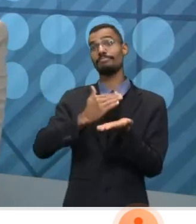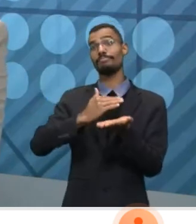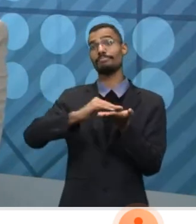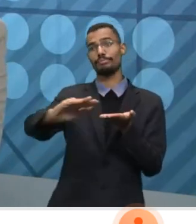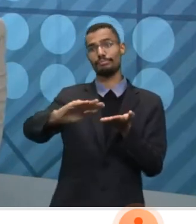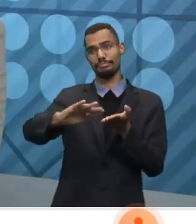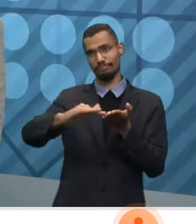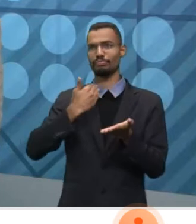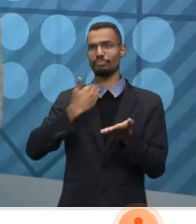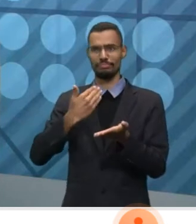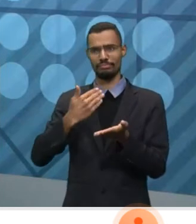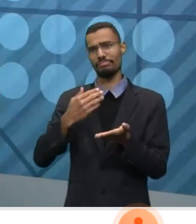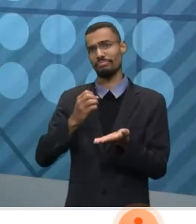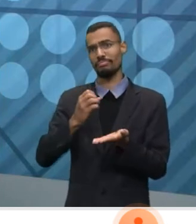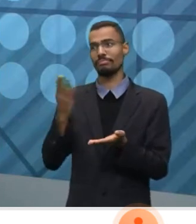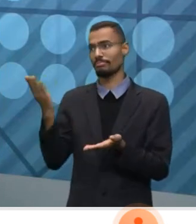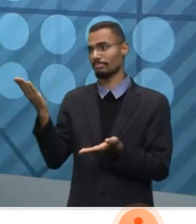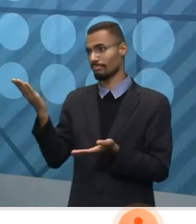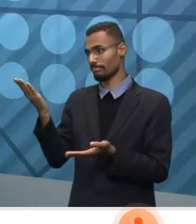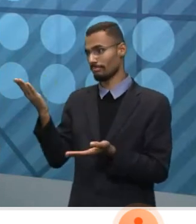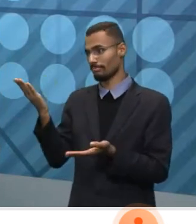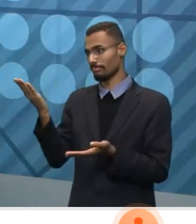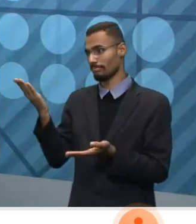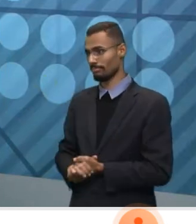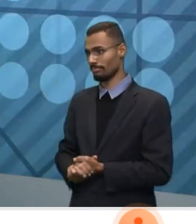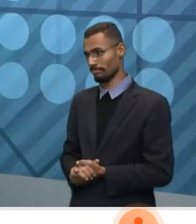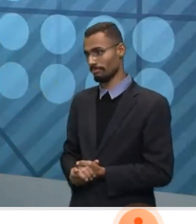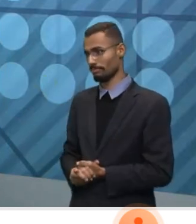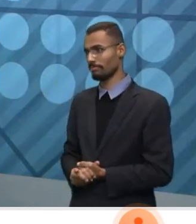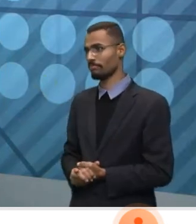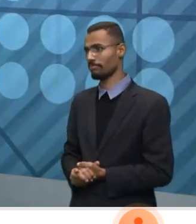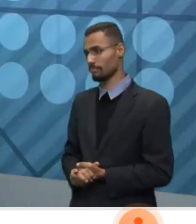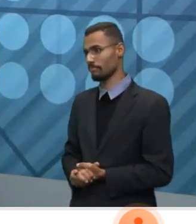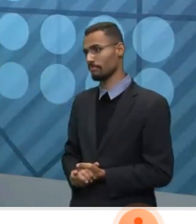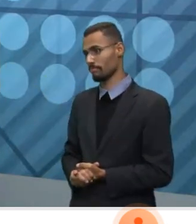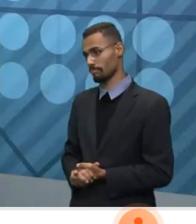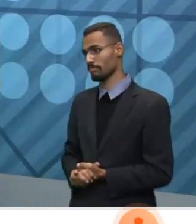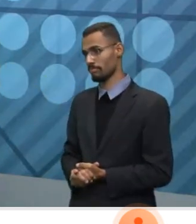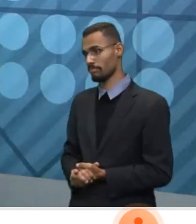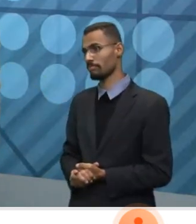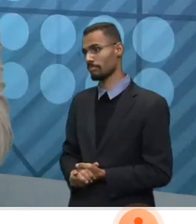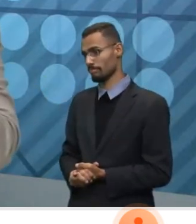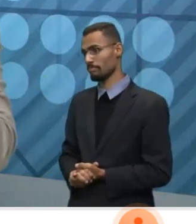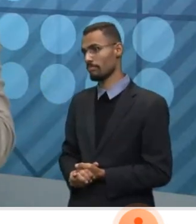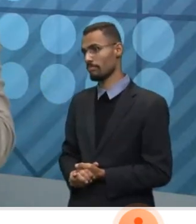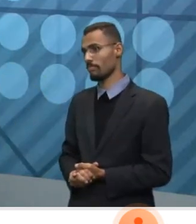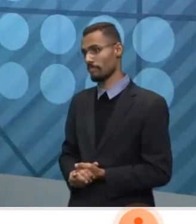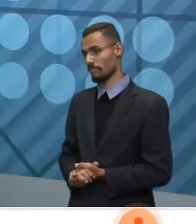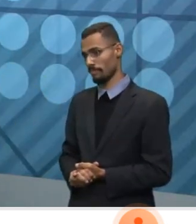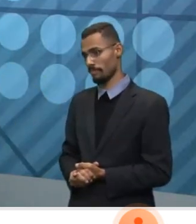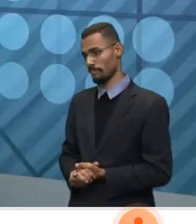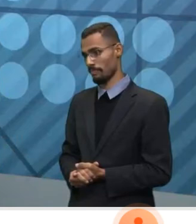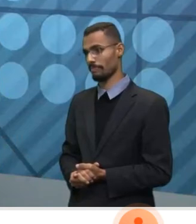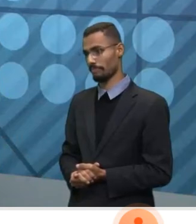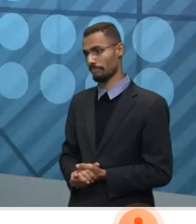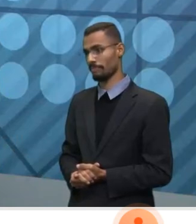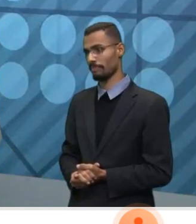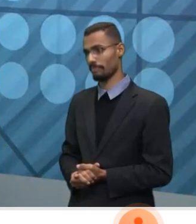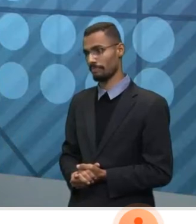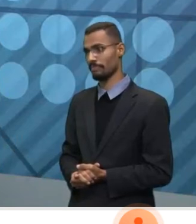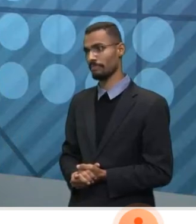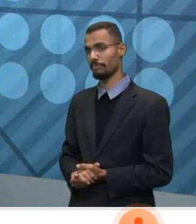para mim. Carta, enviar carta. Então, agora é o sinal de carta e o enviar.